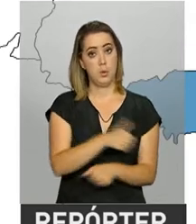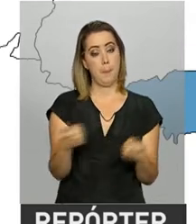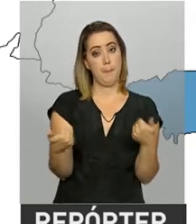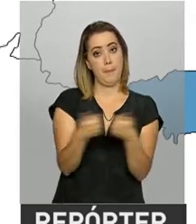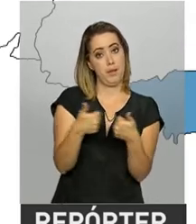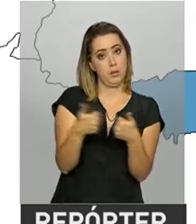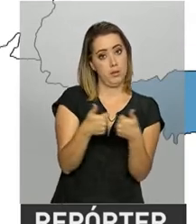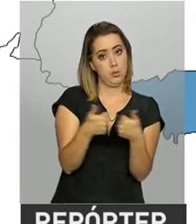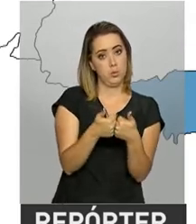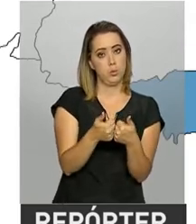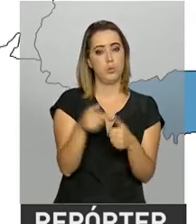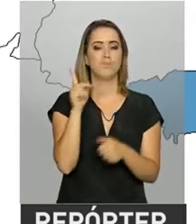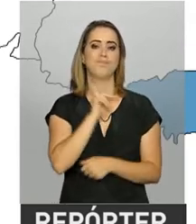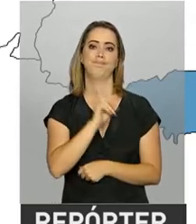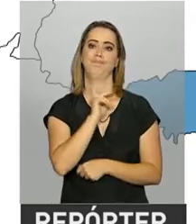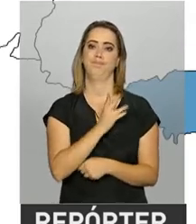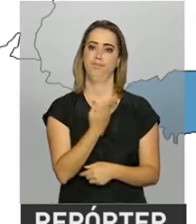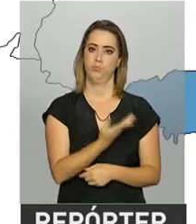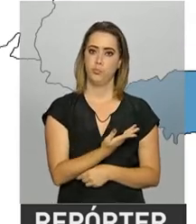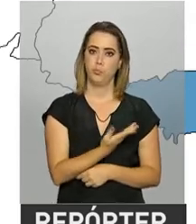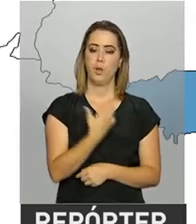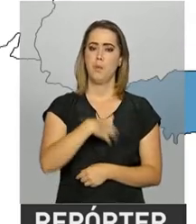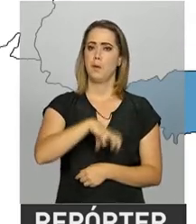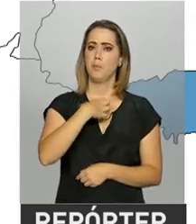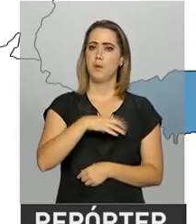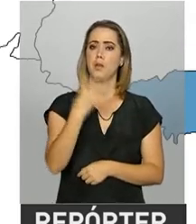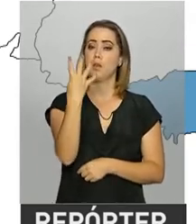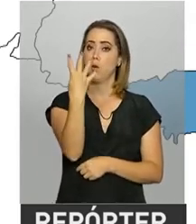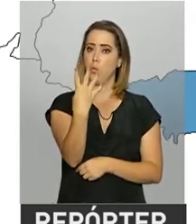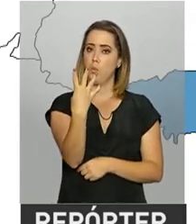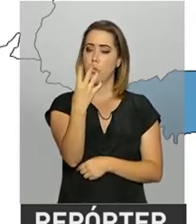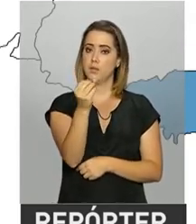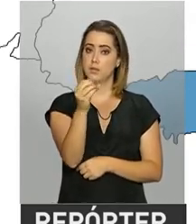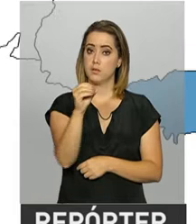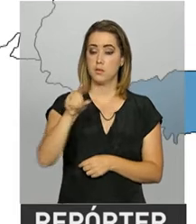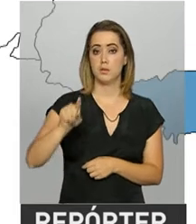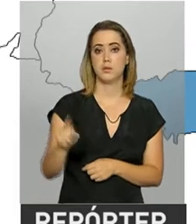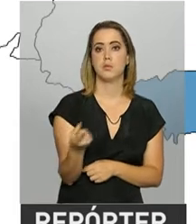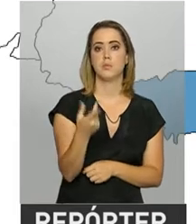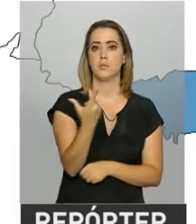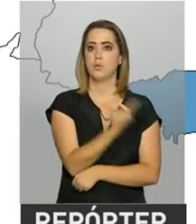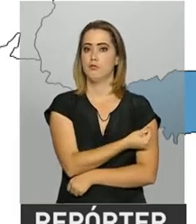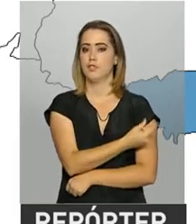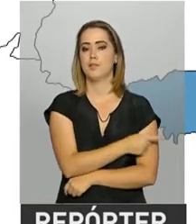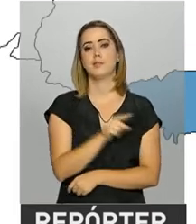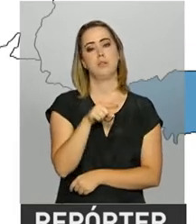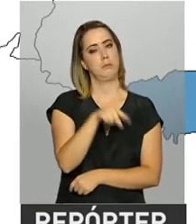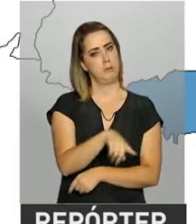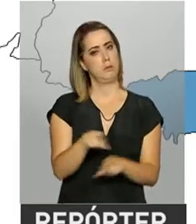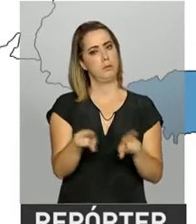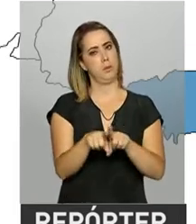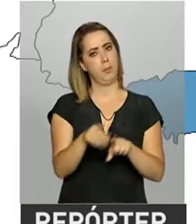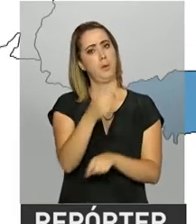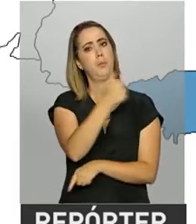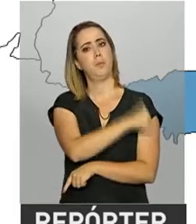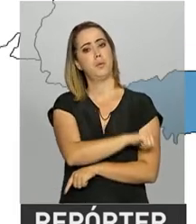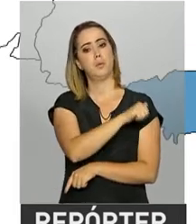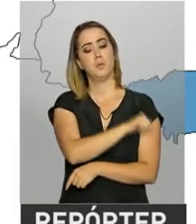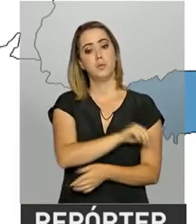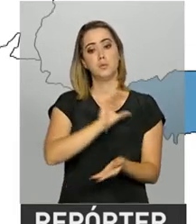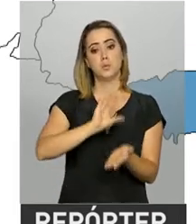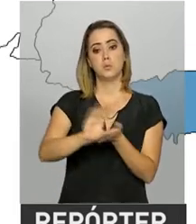com minas gerais pará bahia vão ser enviadas 400 mil doses da vacina já para o rio de janeiro vão ser